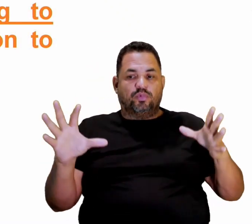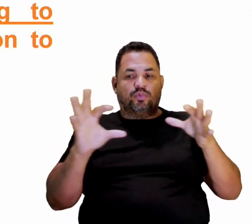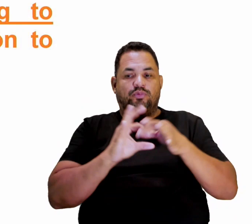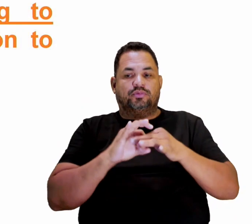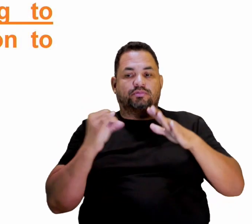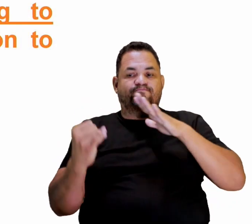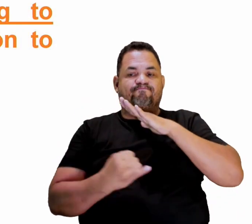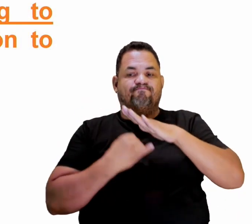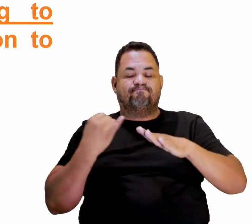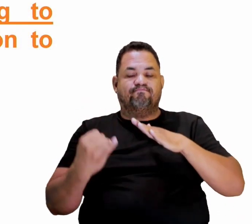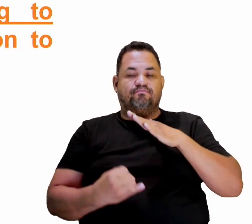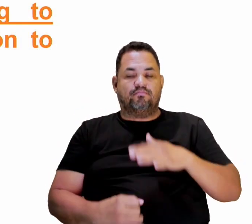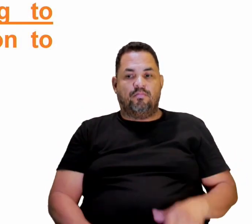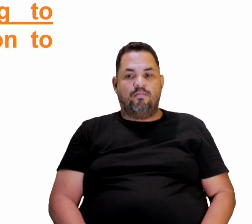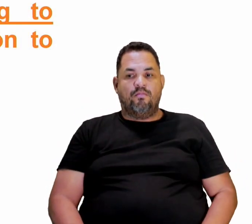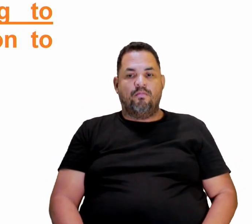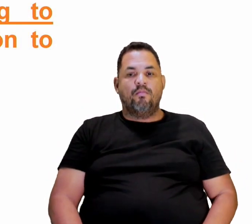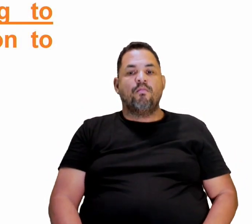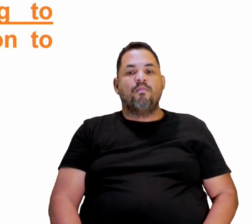informal